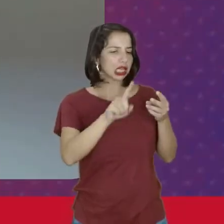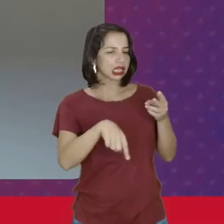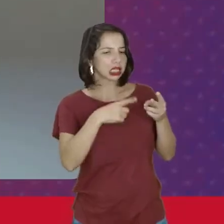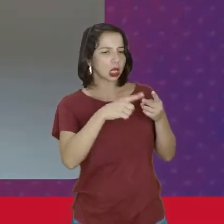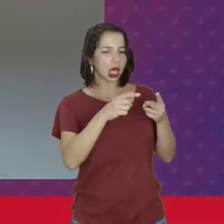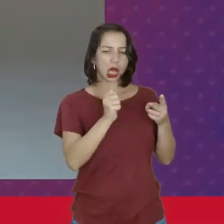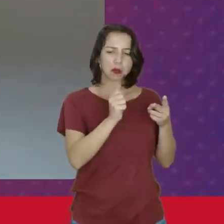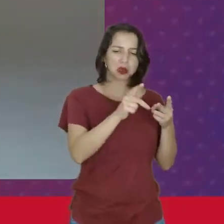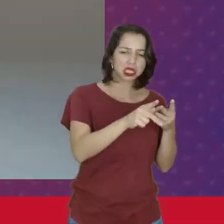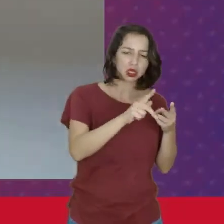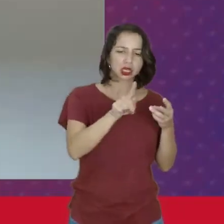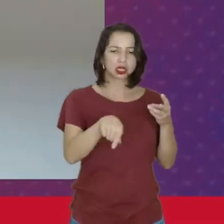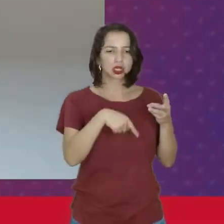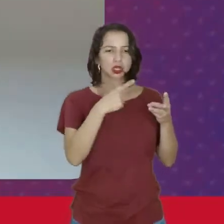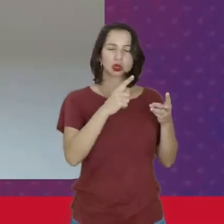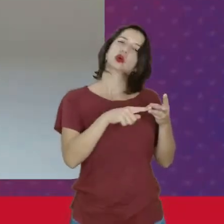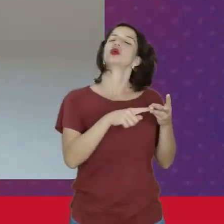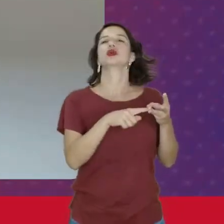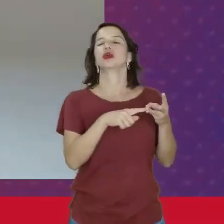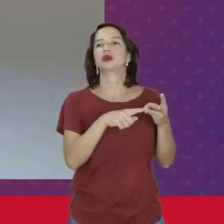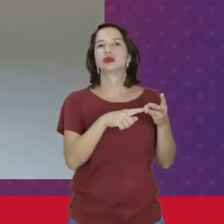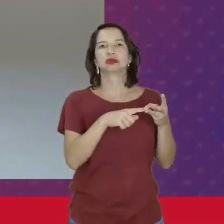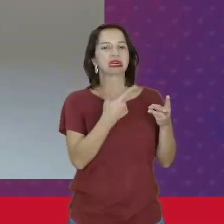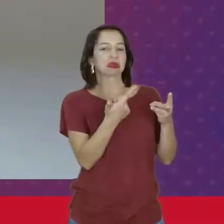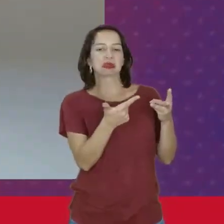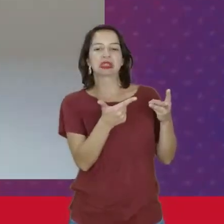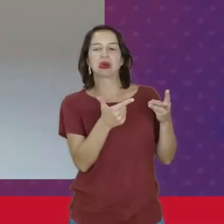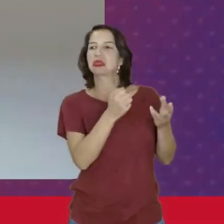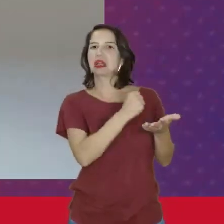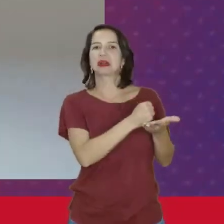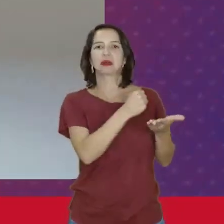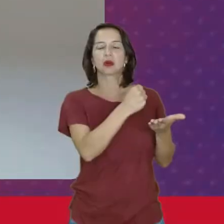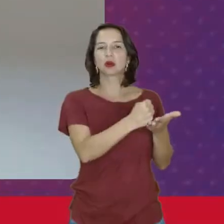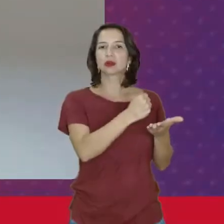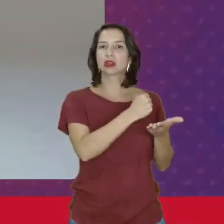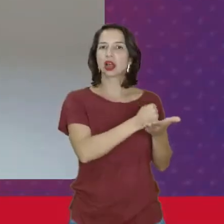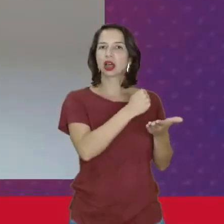ou seja por não haver esse professor contratado.